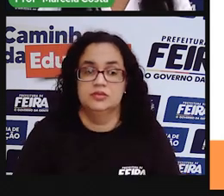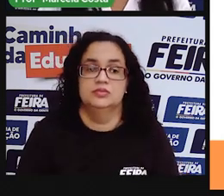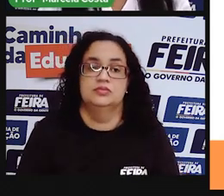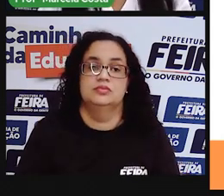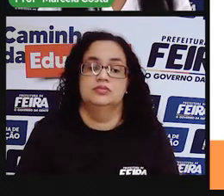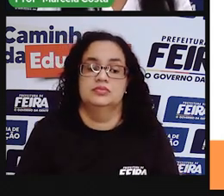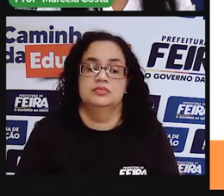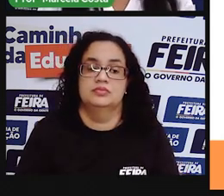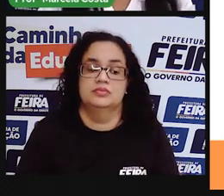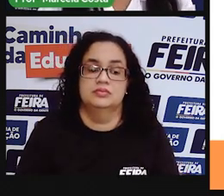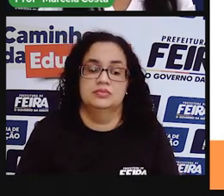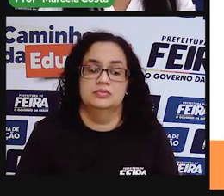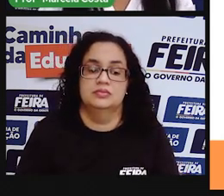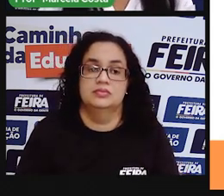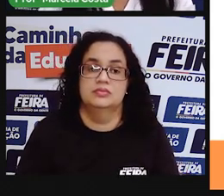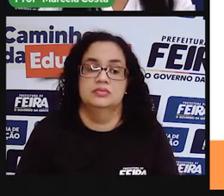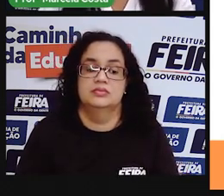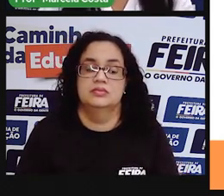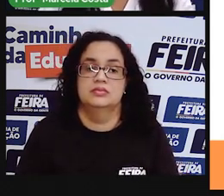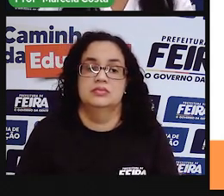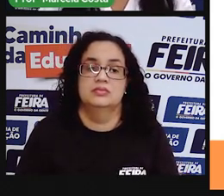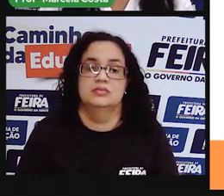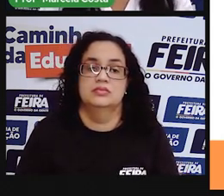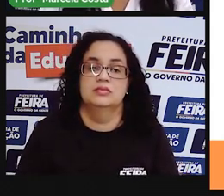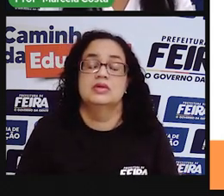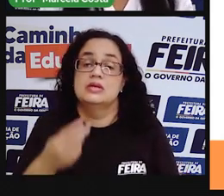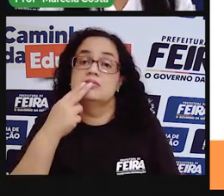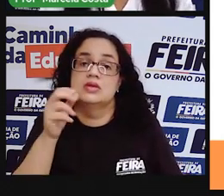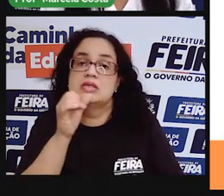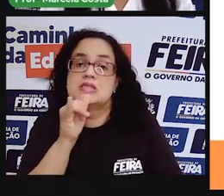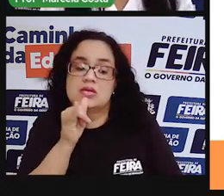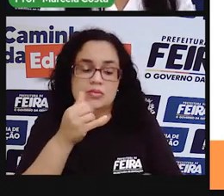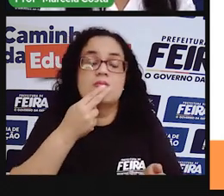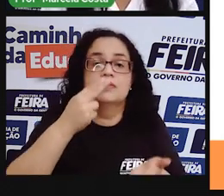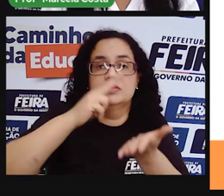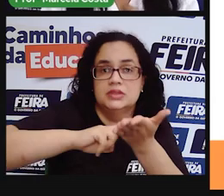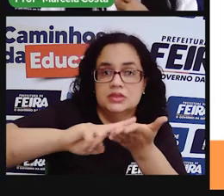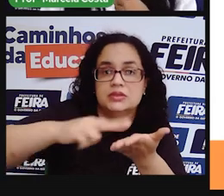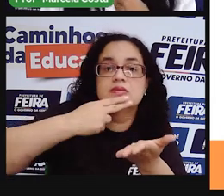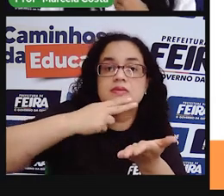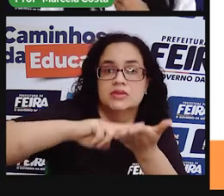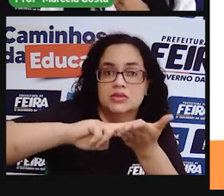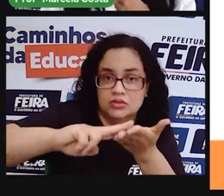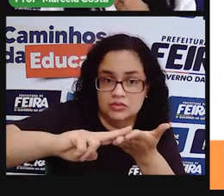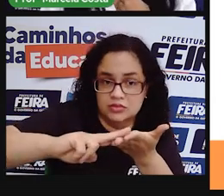outro. Como escrever uma carta, né? Quando você vai